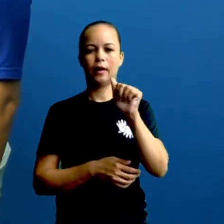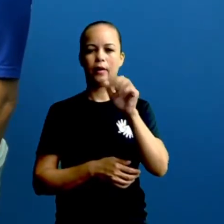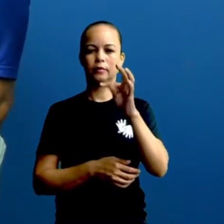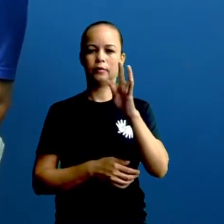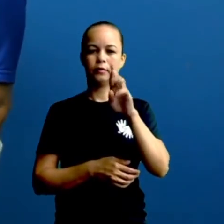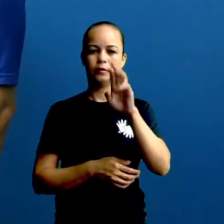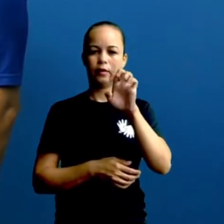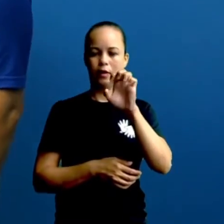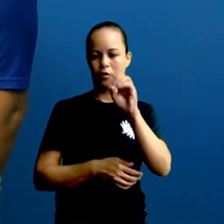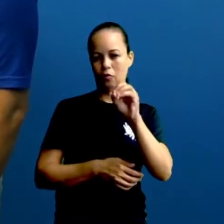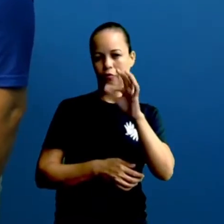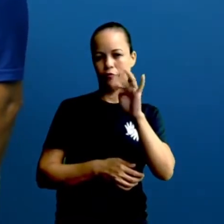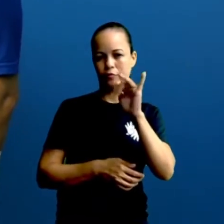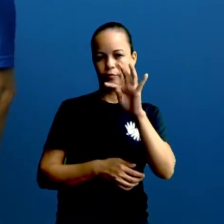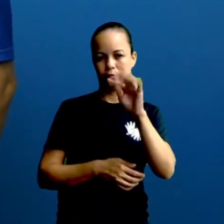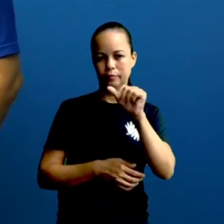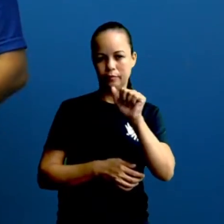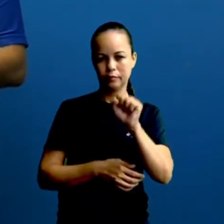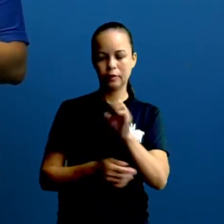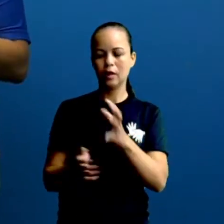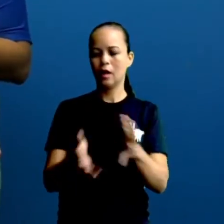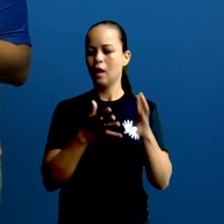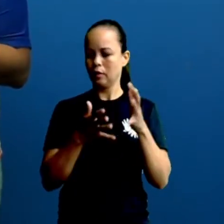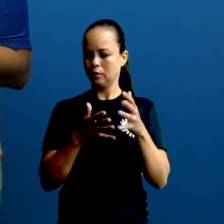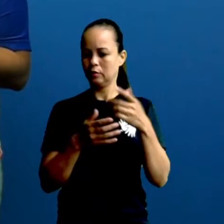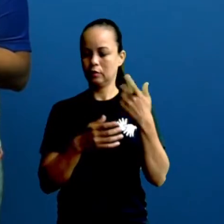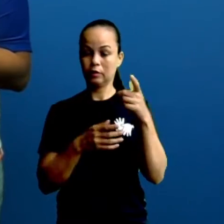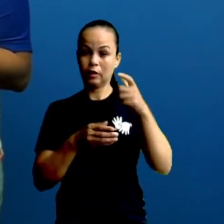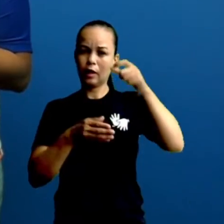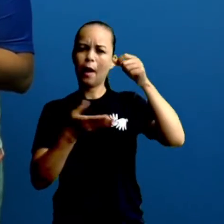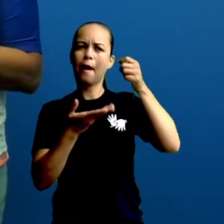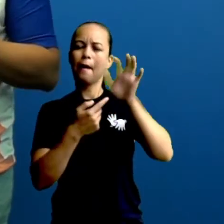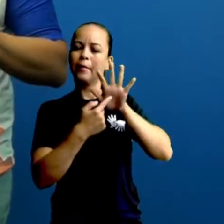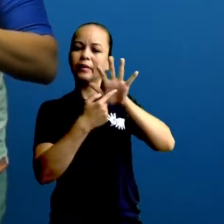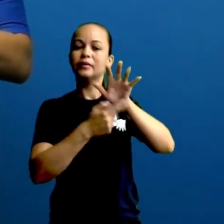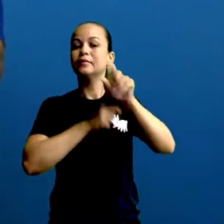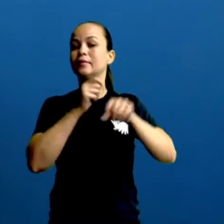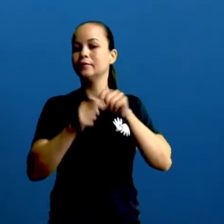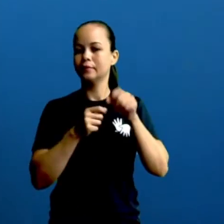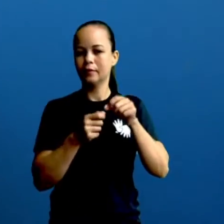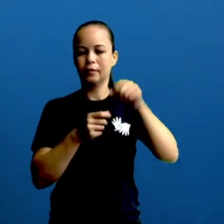partir disso, surge uma outra característica, que é a presença da semente.